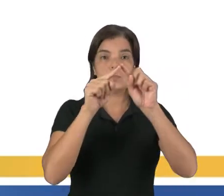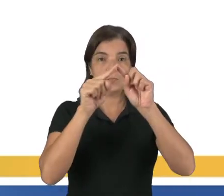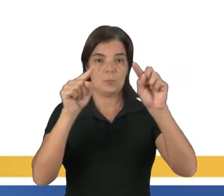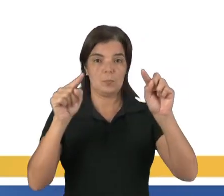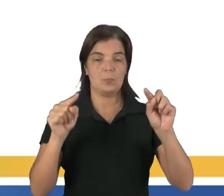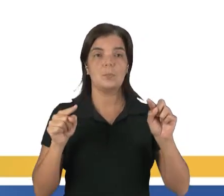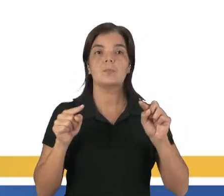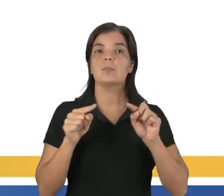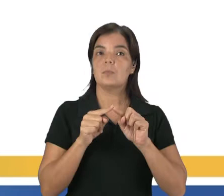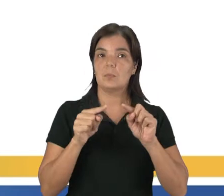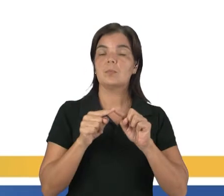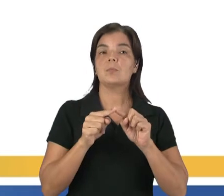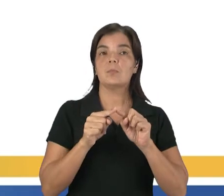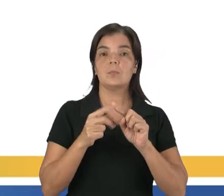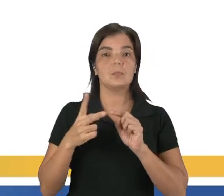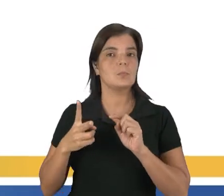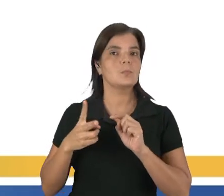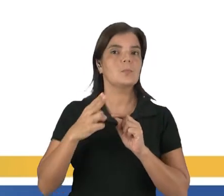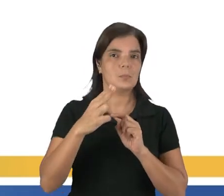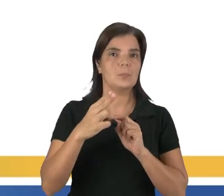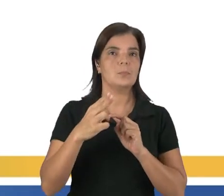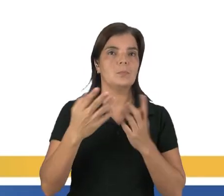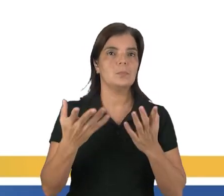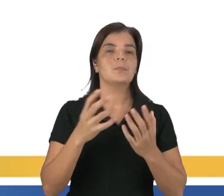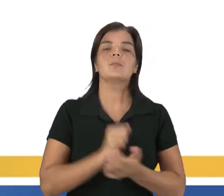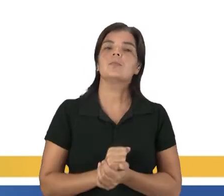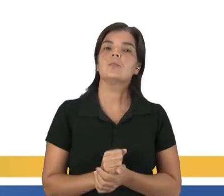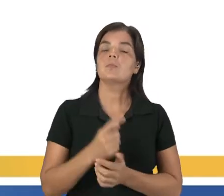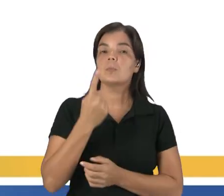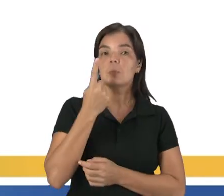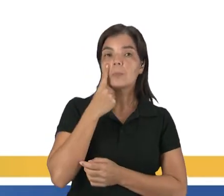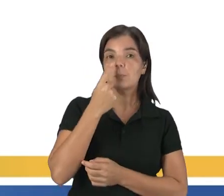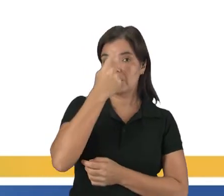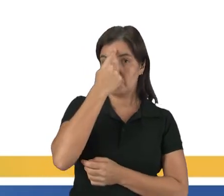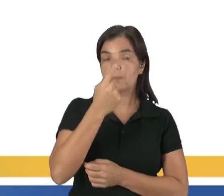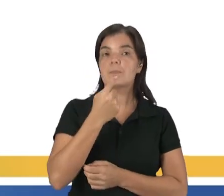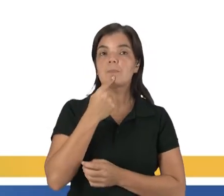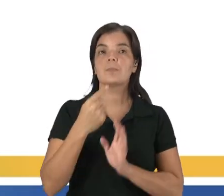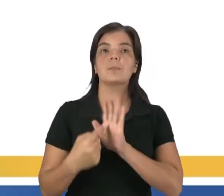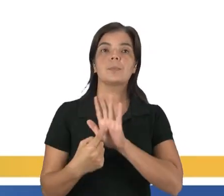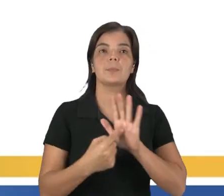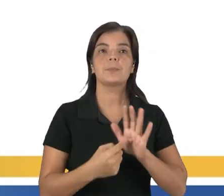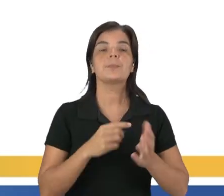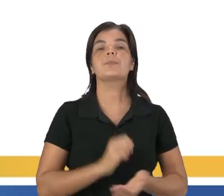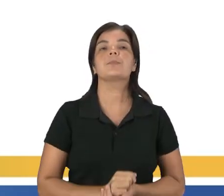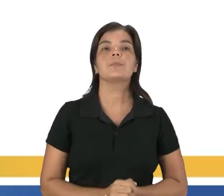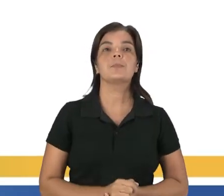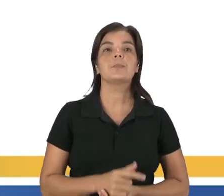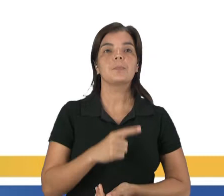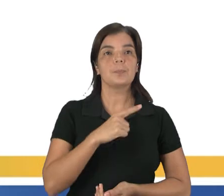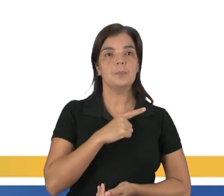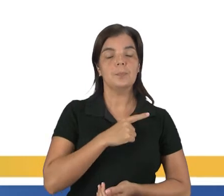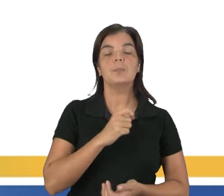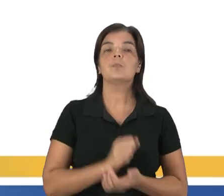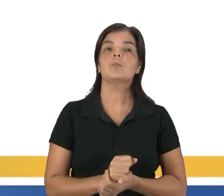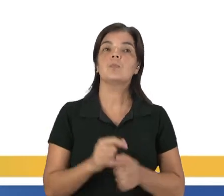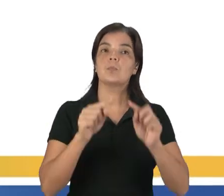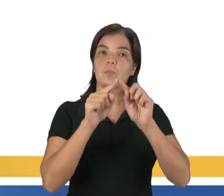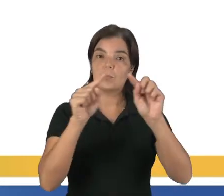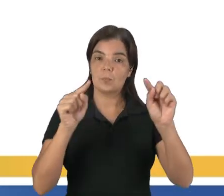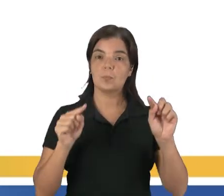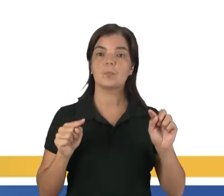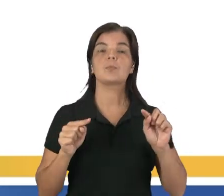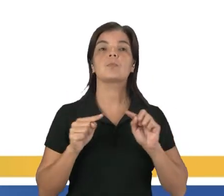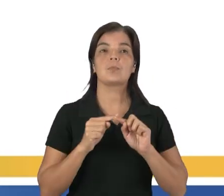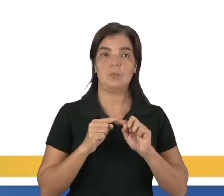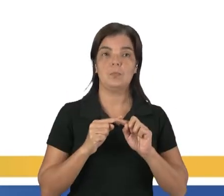retângulo que ele foi, no caso, cortado, né? Mas olha aqui a imagem para ficar melhor, tá? Nós temos aqui um paralelogramo, que é